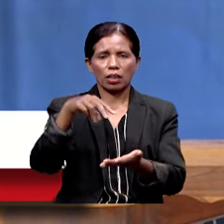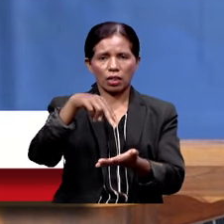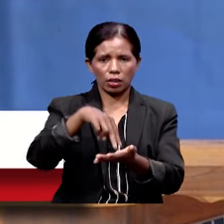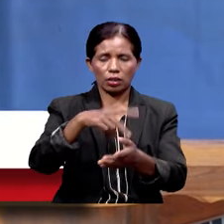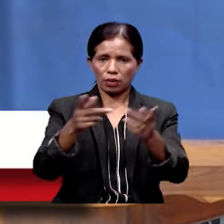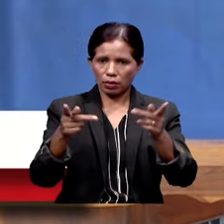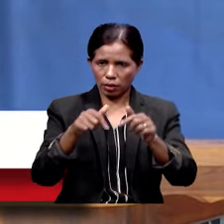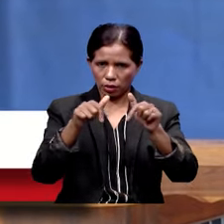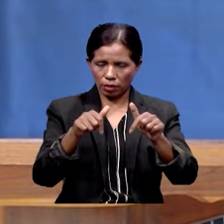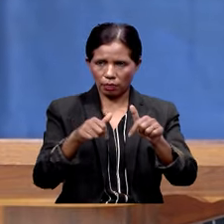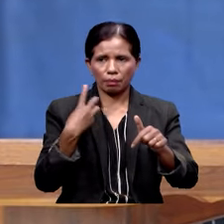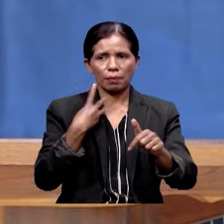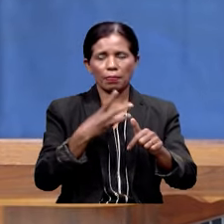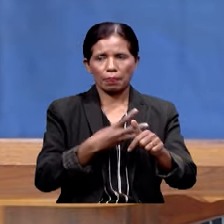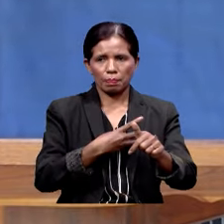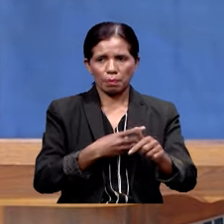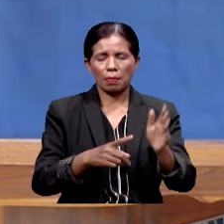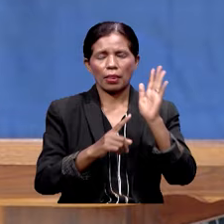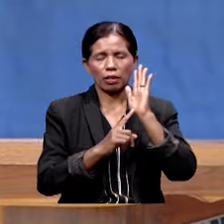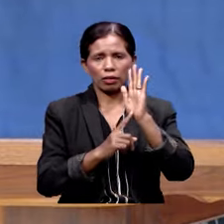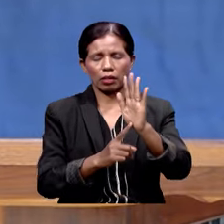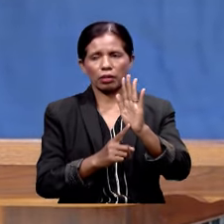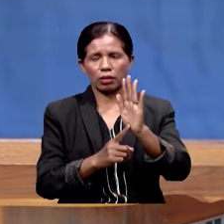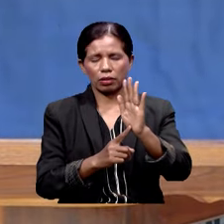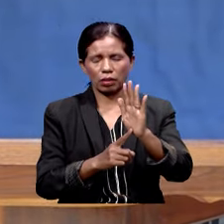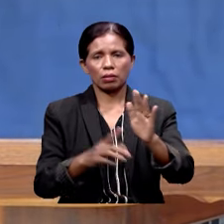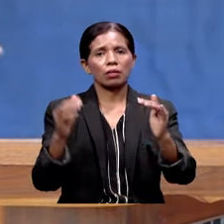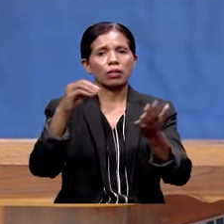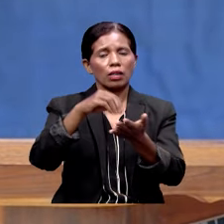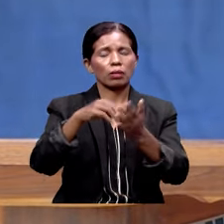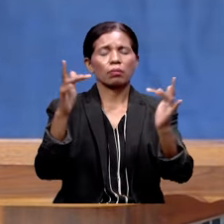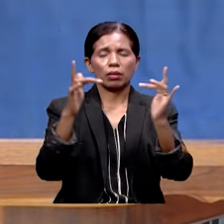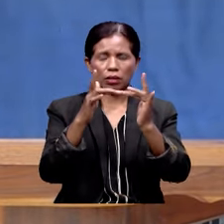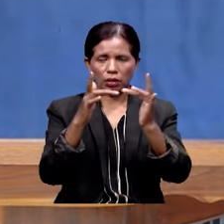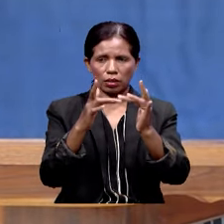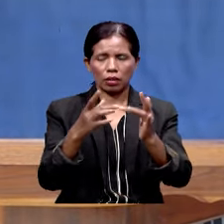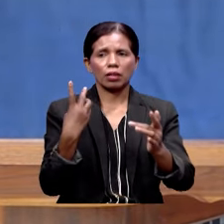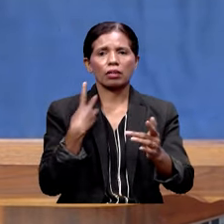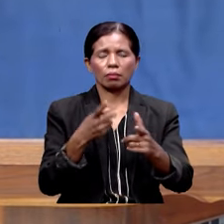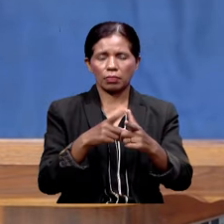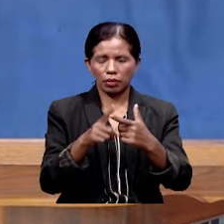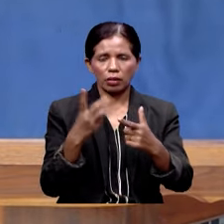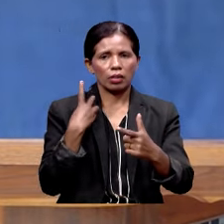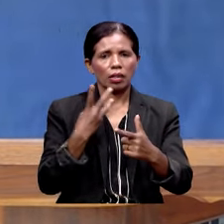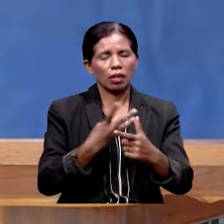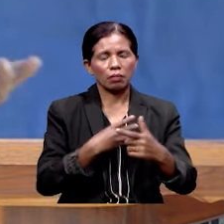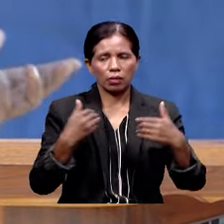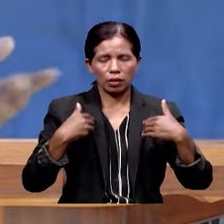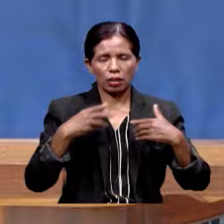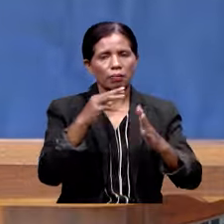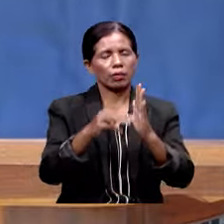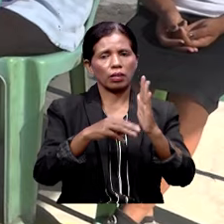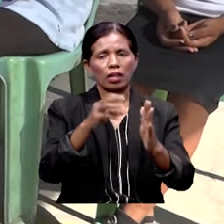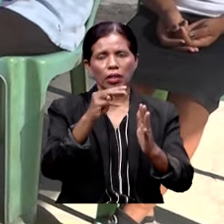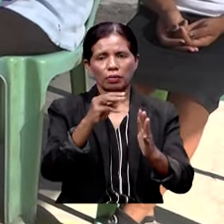né. A mim se soe sai o tuba e a website né. E além de website mos e a media Facebook né,